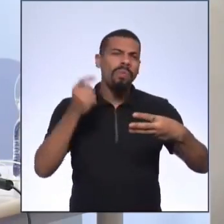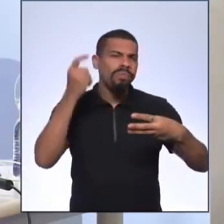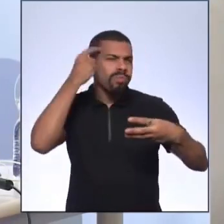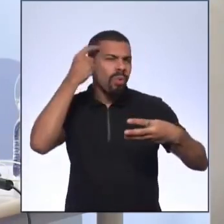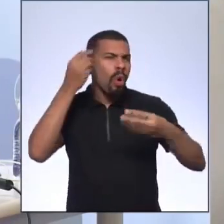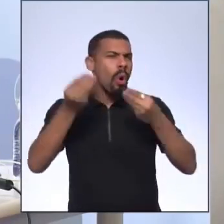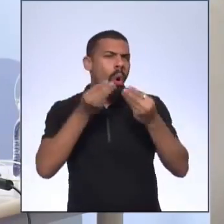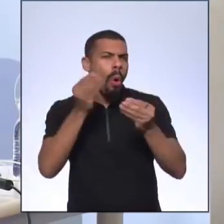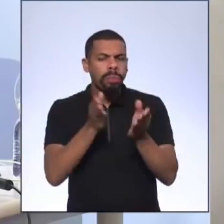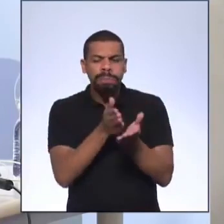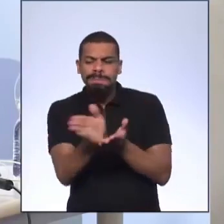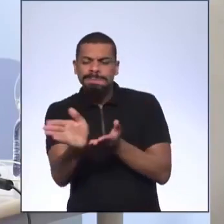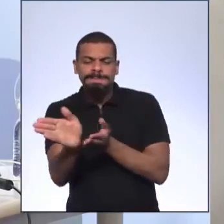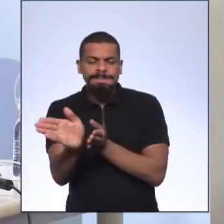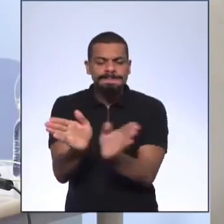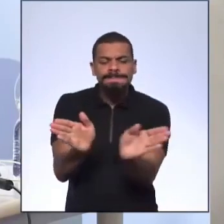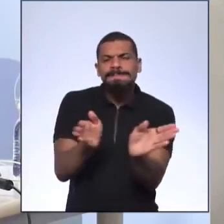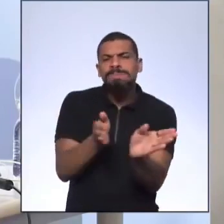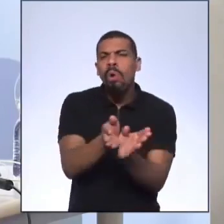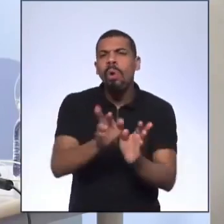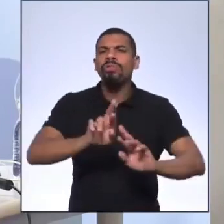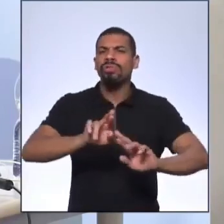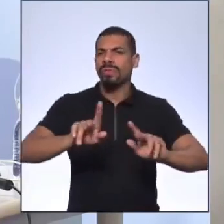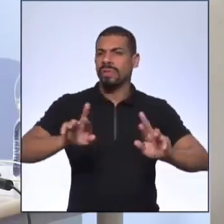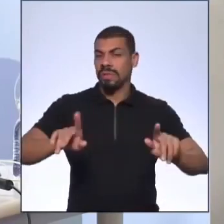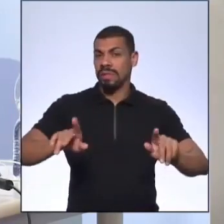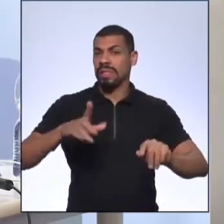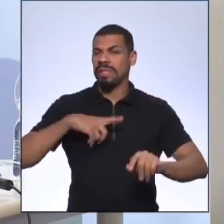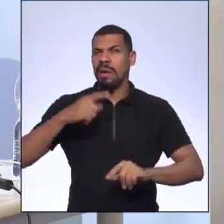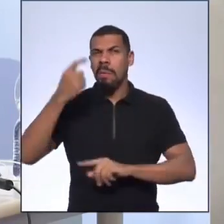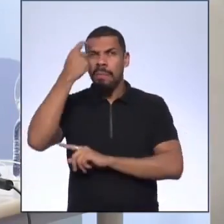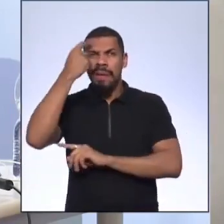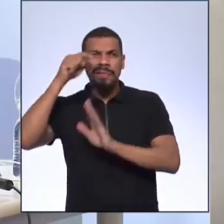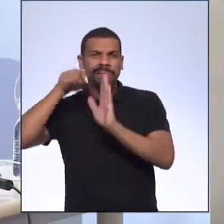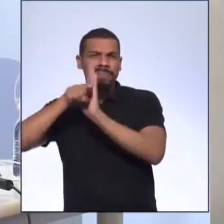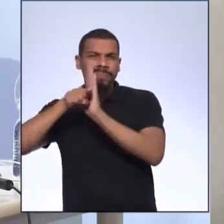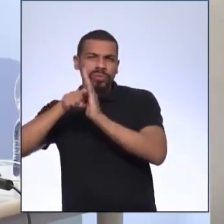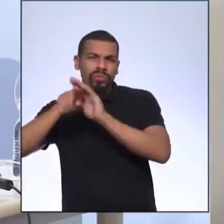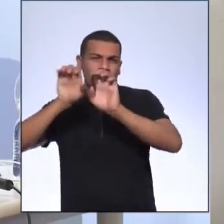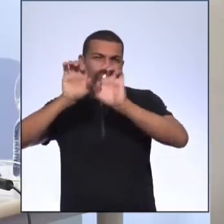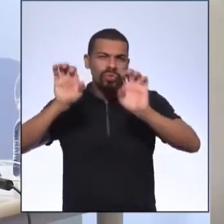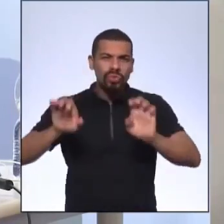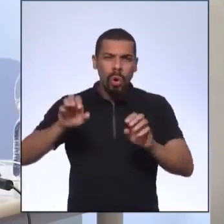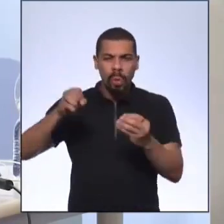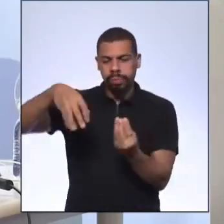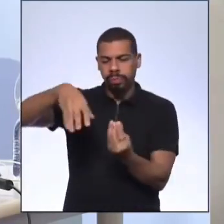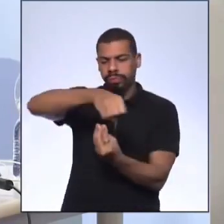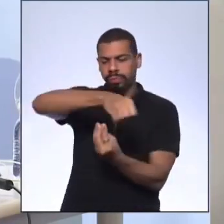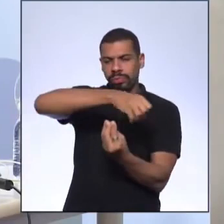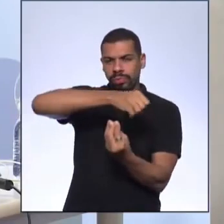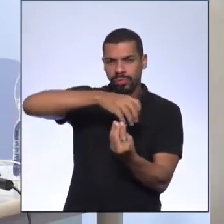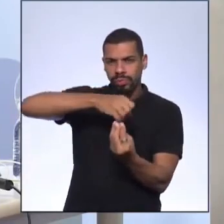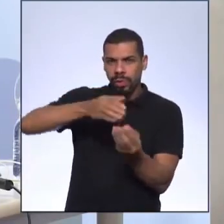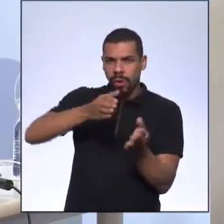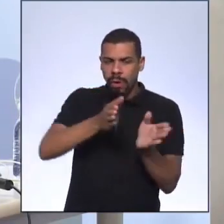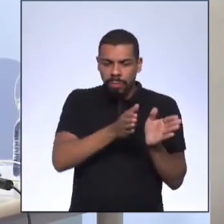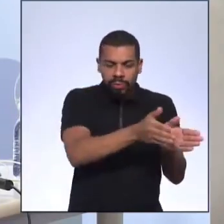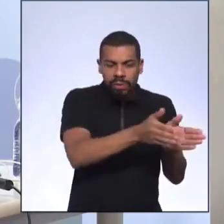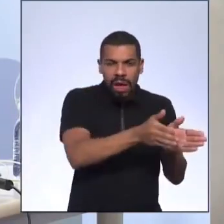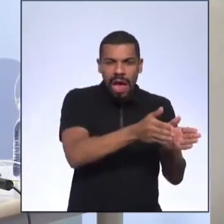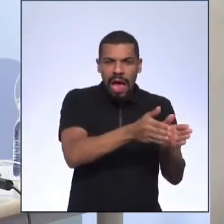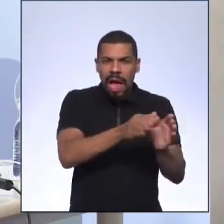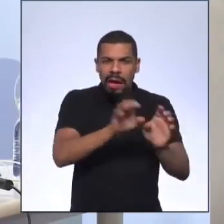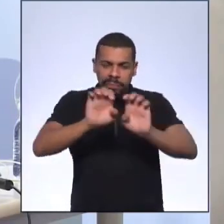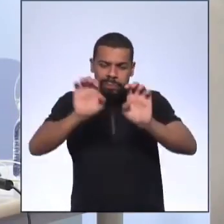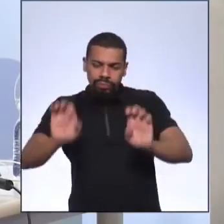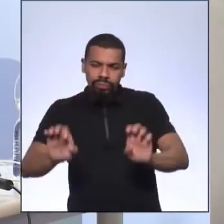de acordo justamente com essas diferenças. Né? Então, se a gente analisar a estrutura de um fungo e a estrutura de uma bactéria, a gente percebe que o